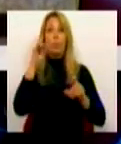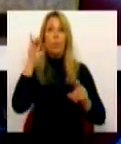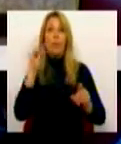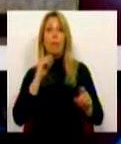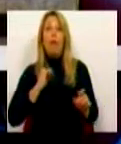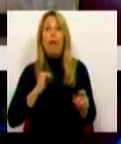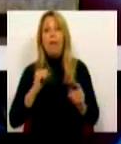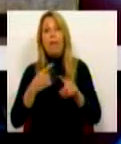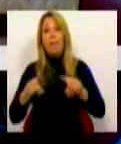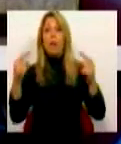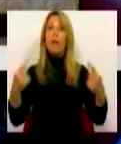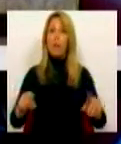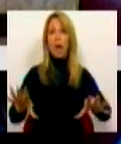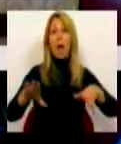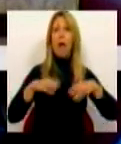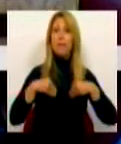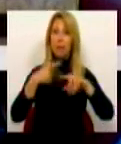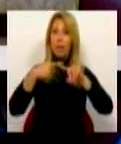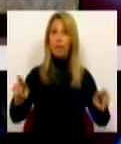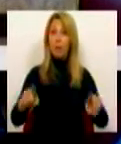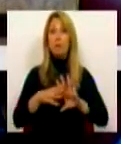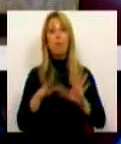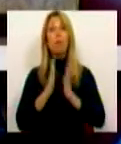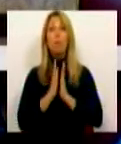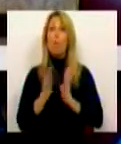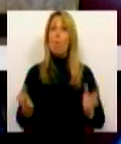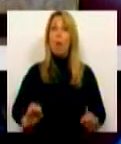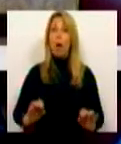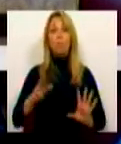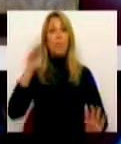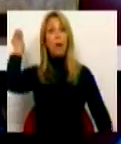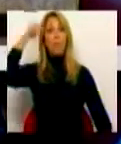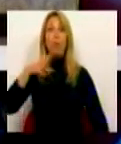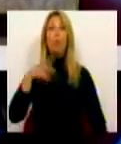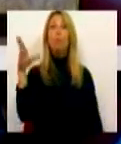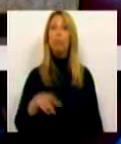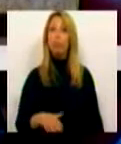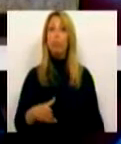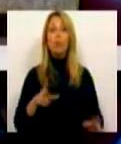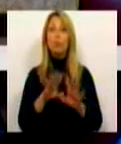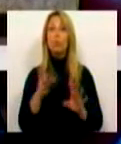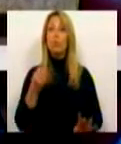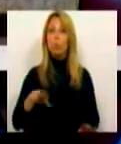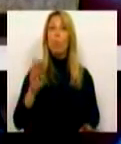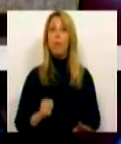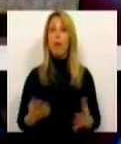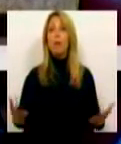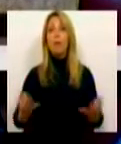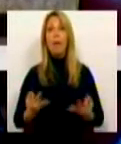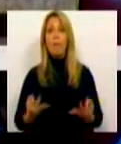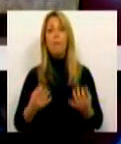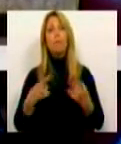com a diferença. Era laico, republicano e socialista. e, ao mesmo tempo, presidiu à Comissão de Liberdade